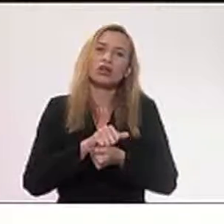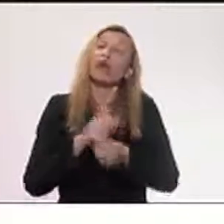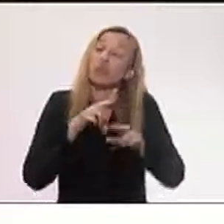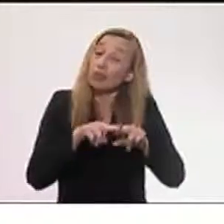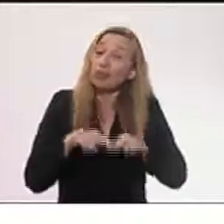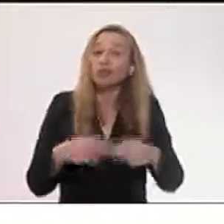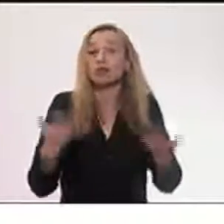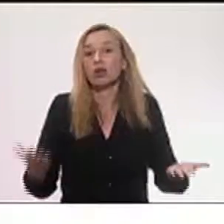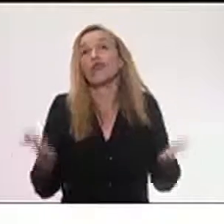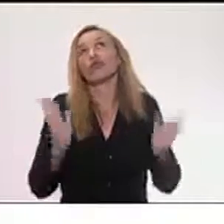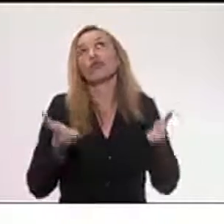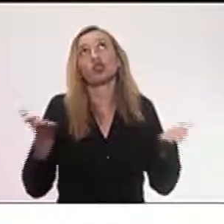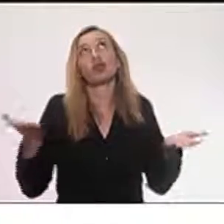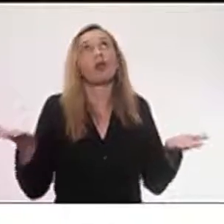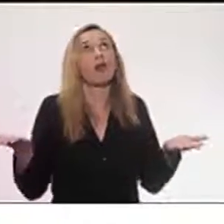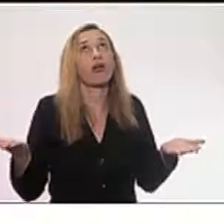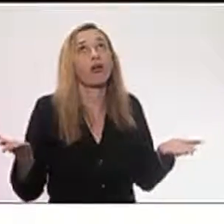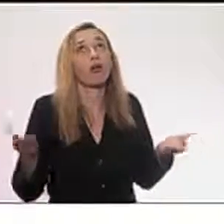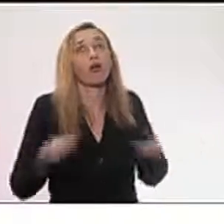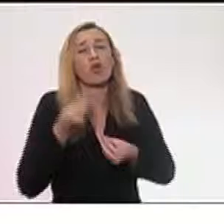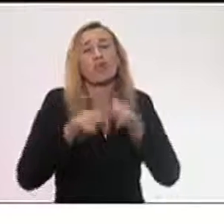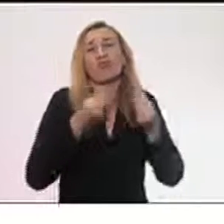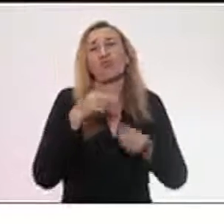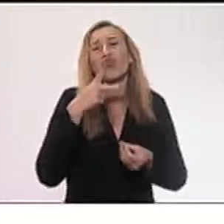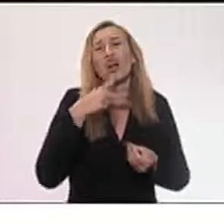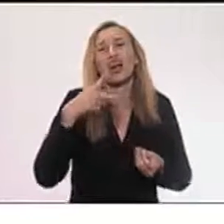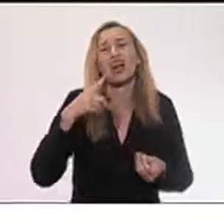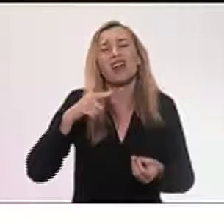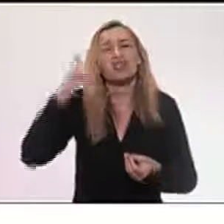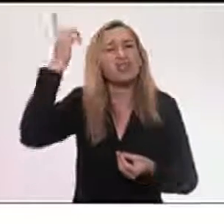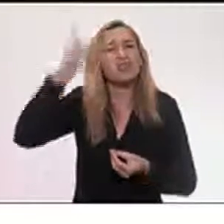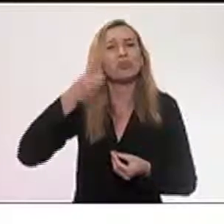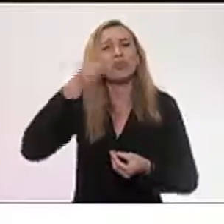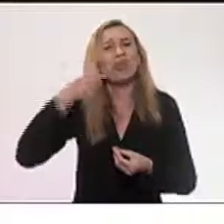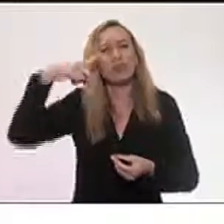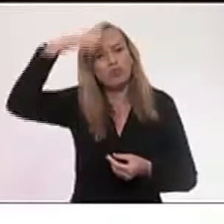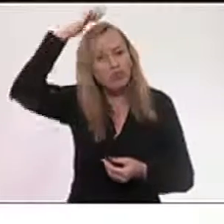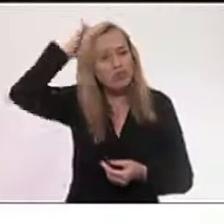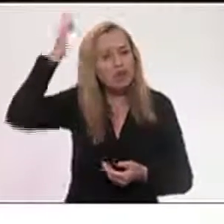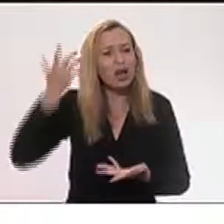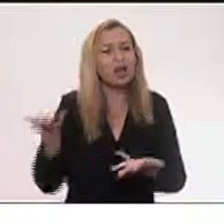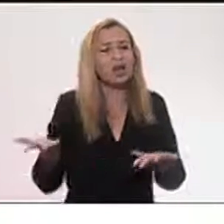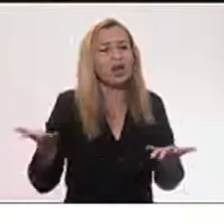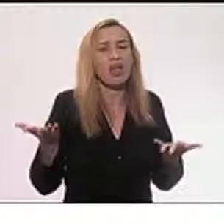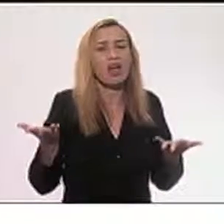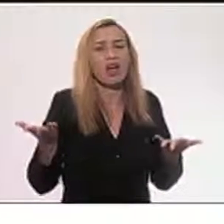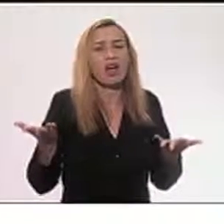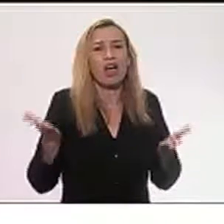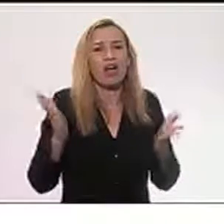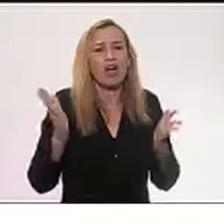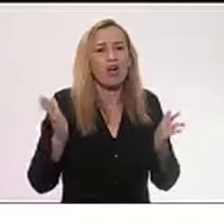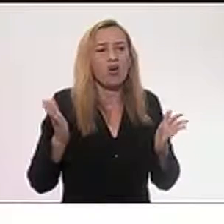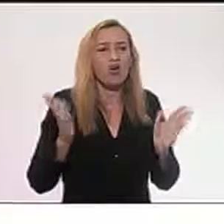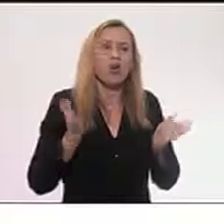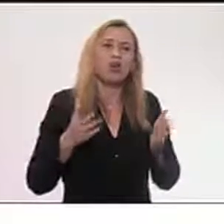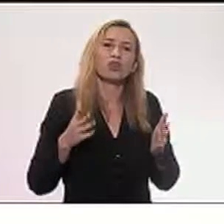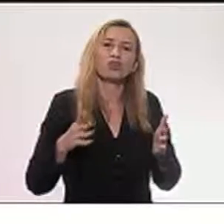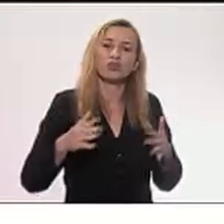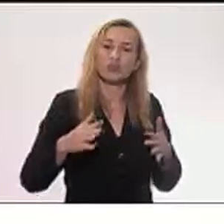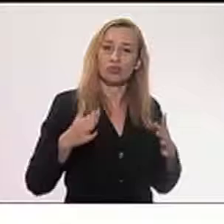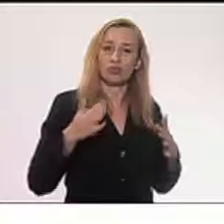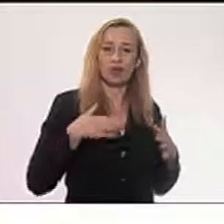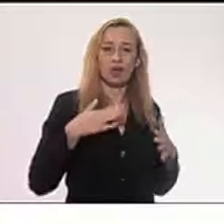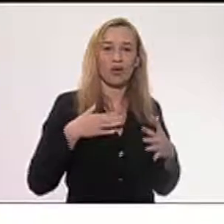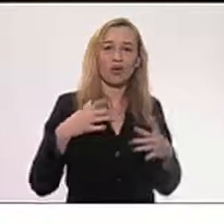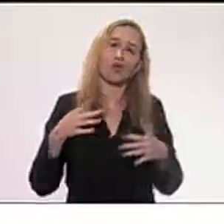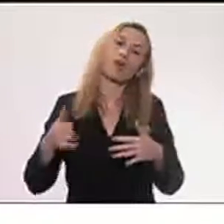isso, hoje, como disse aqui o Luiz Paulo, eu não costumo fazer esse tipo de declaração pública, mas hoje eu celebro o meu aniversário